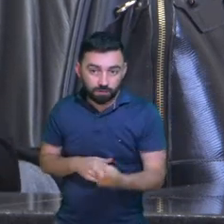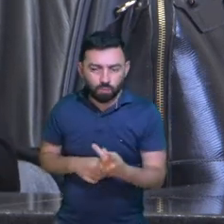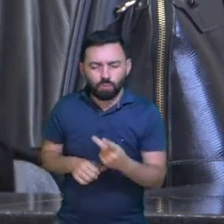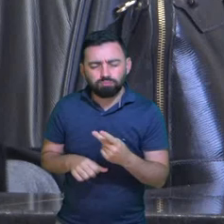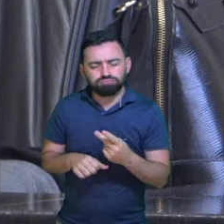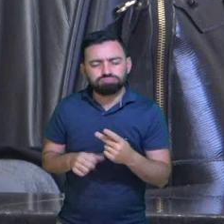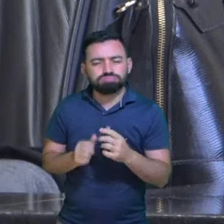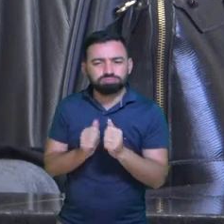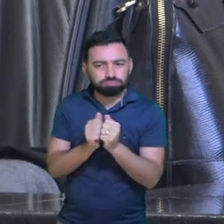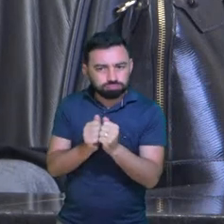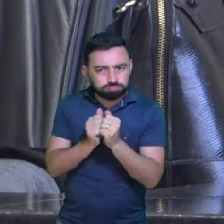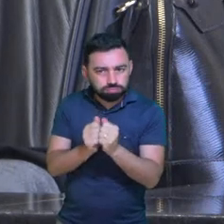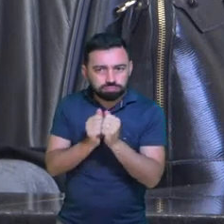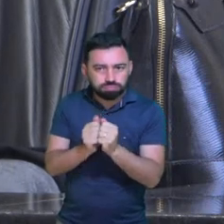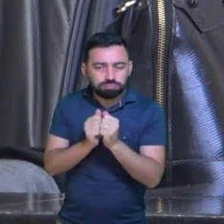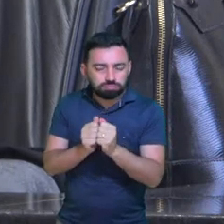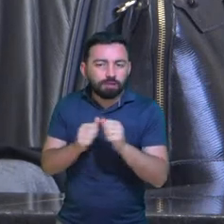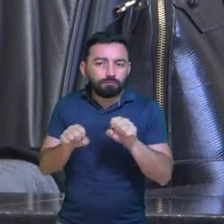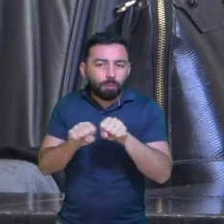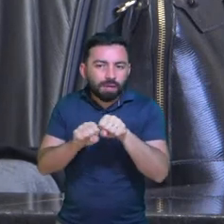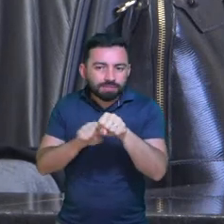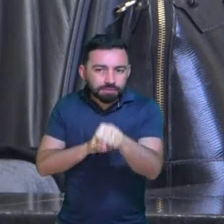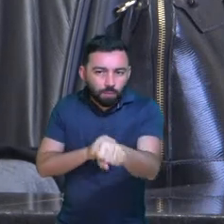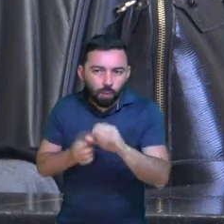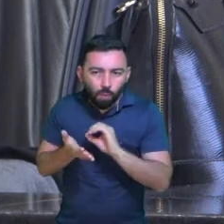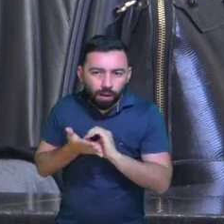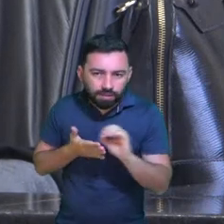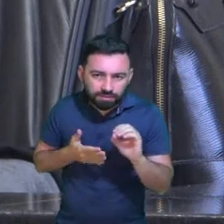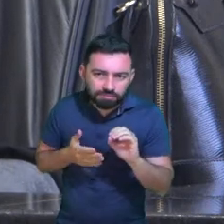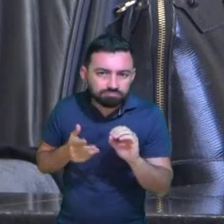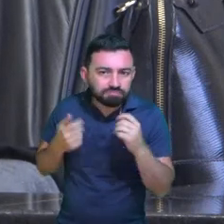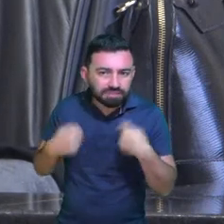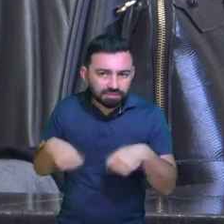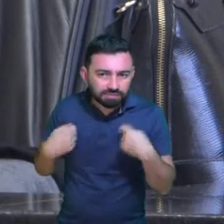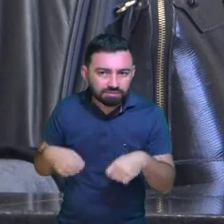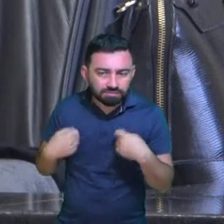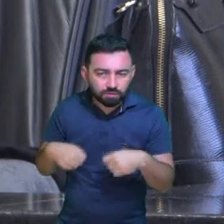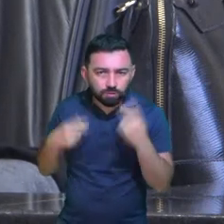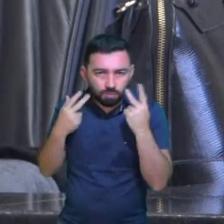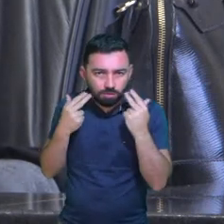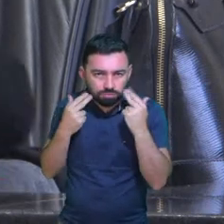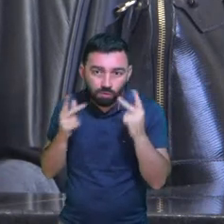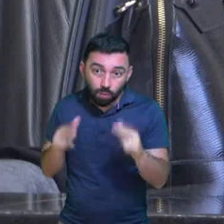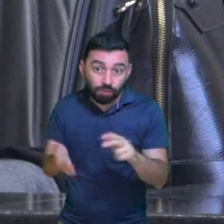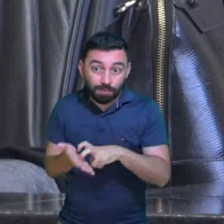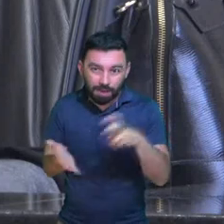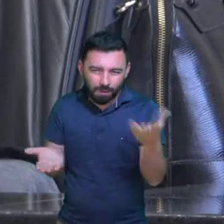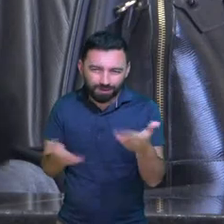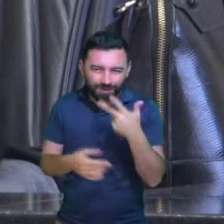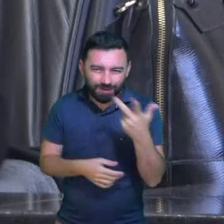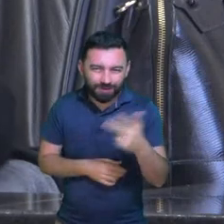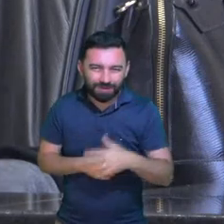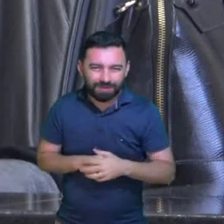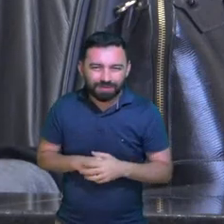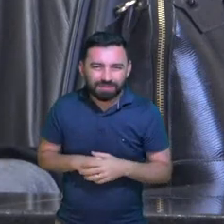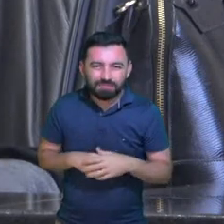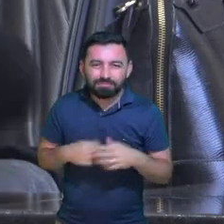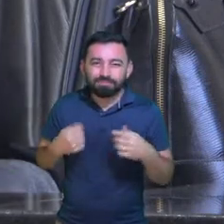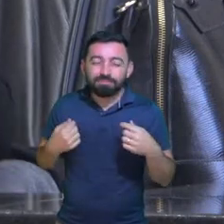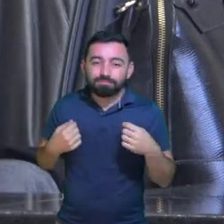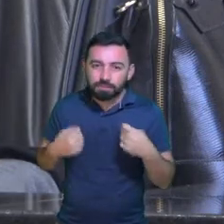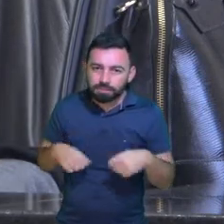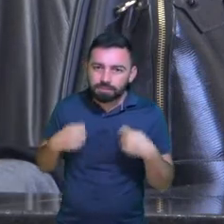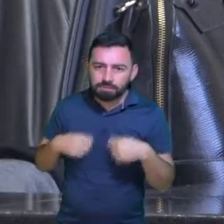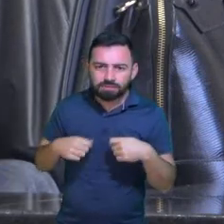junto a formação ela tem que ser orgânica como hoje de manhã vocês estavam dizendo quer dizer tem que a a formação tem que